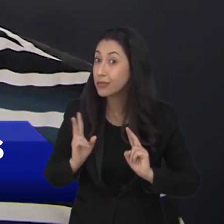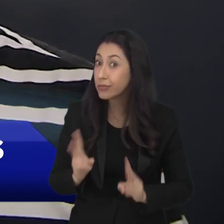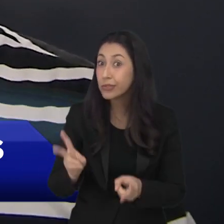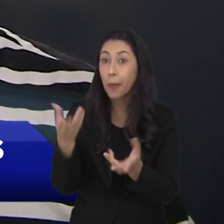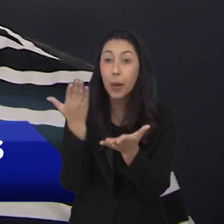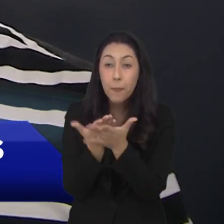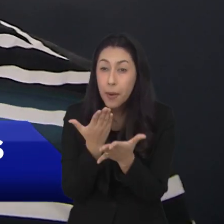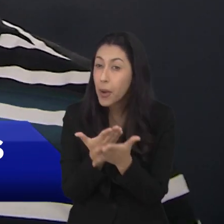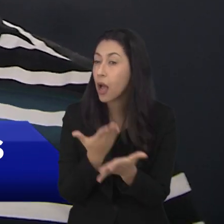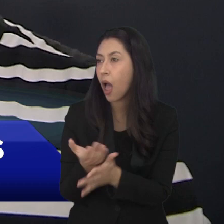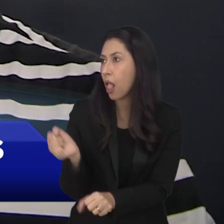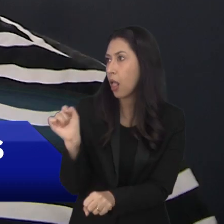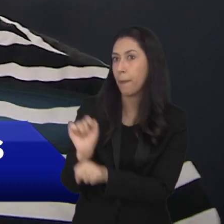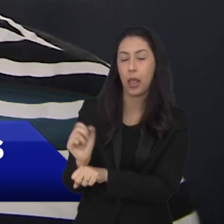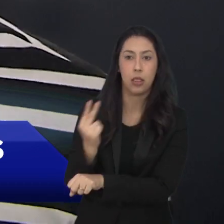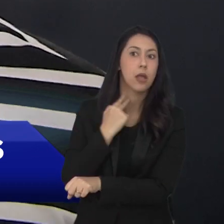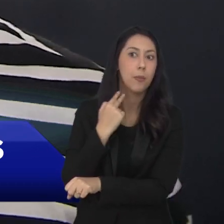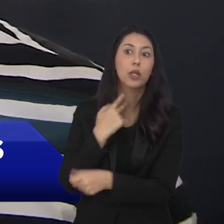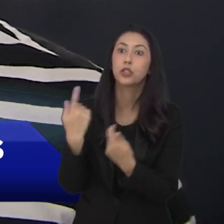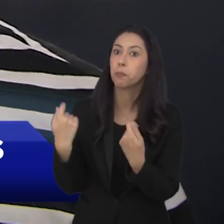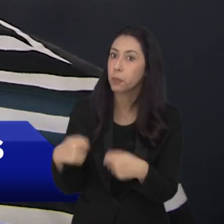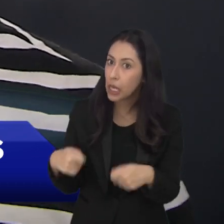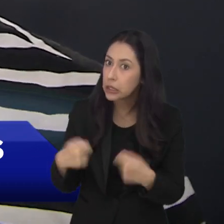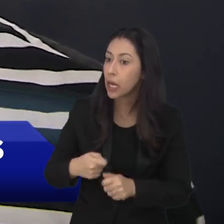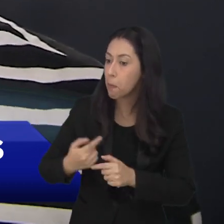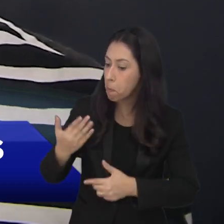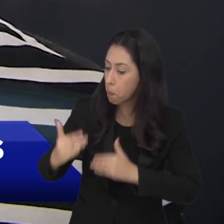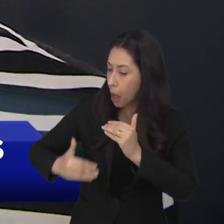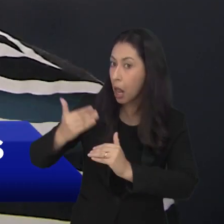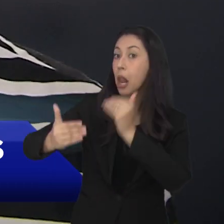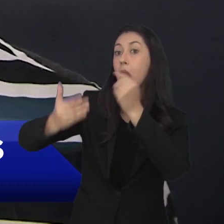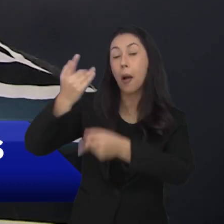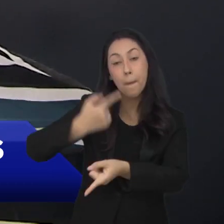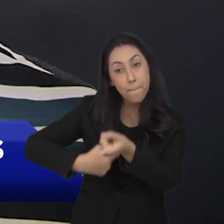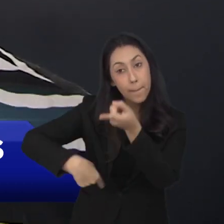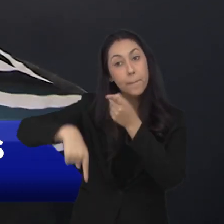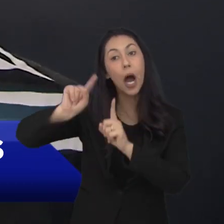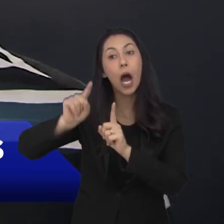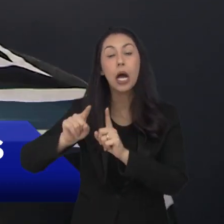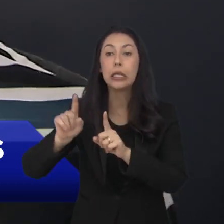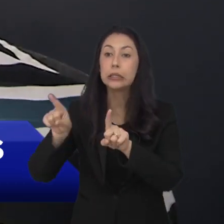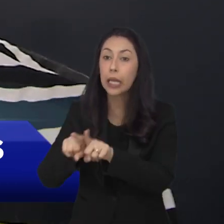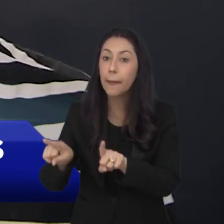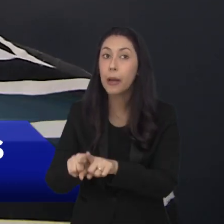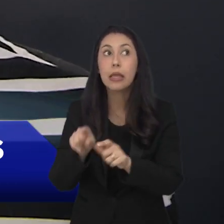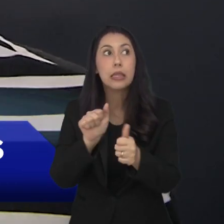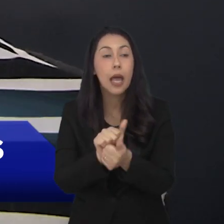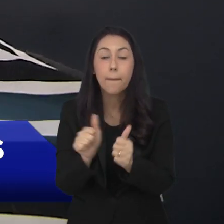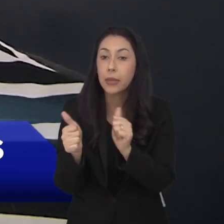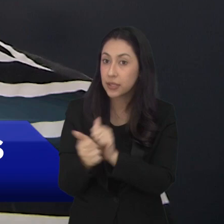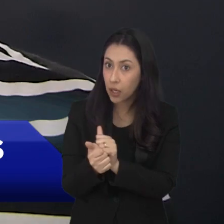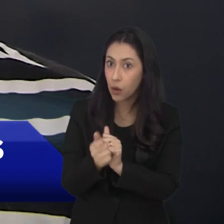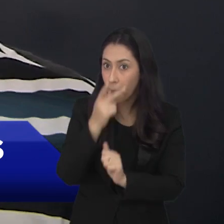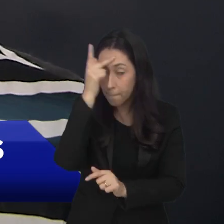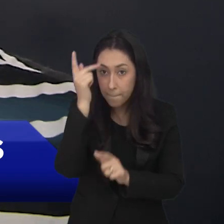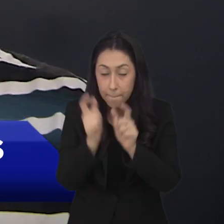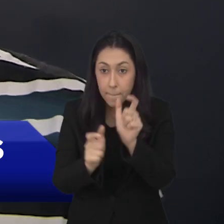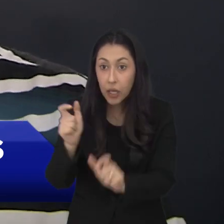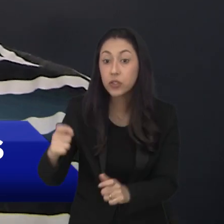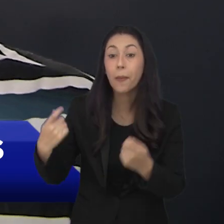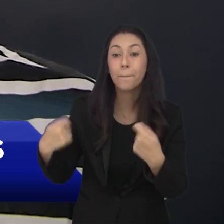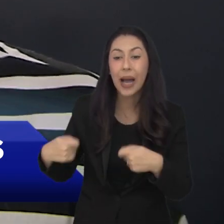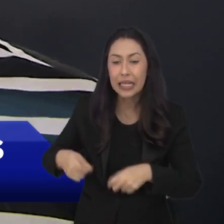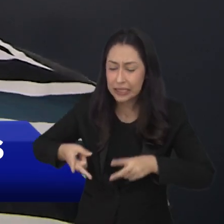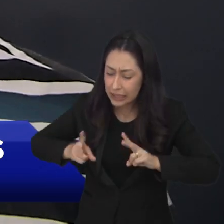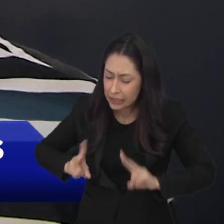estudo, a gente não pode ficar parado dentro disso, né? Realmente a gente vê essa parte de modelagem, por exemplo, as pessoas